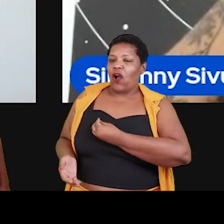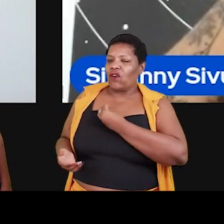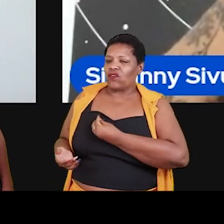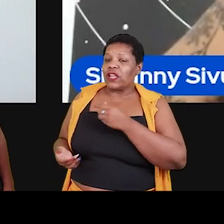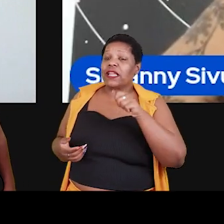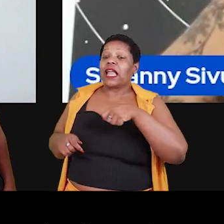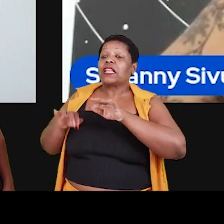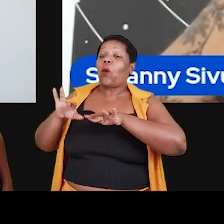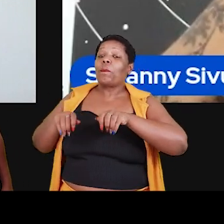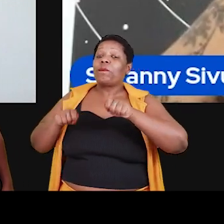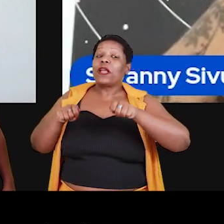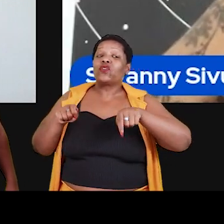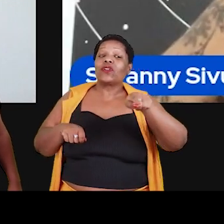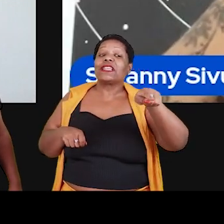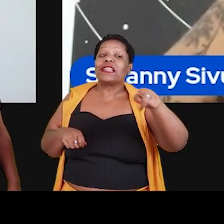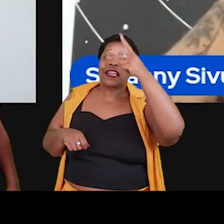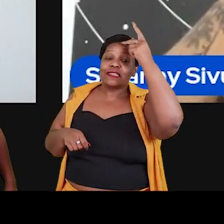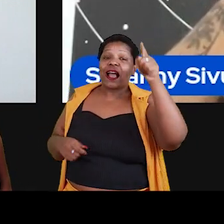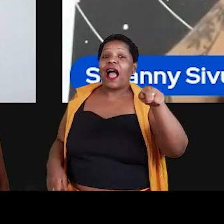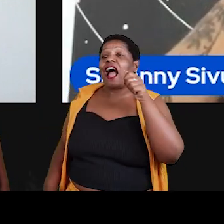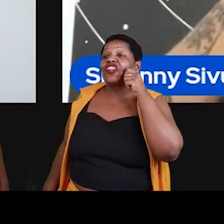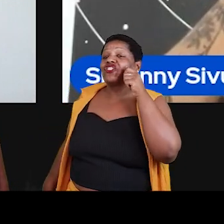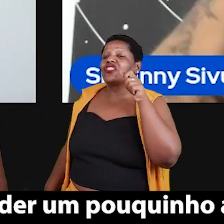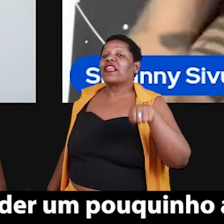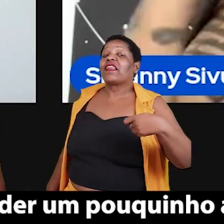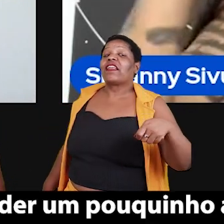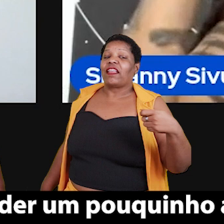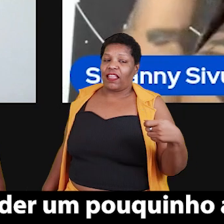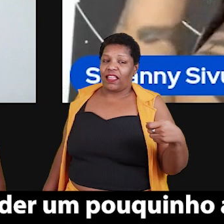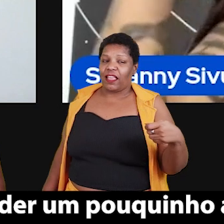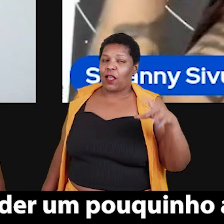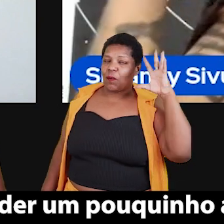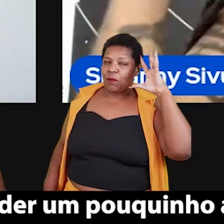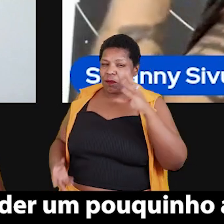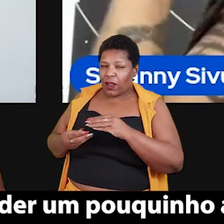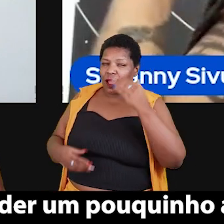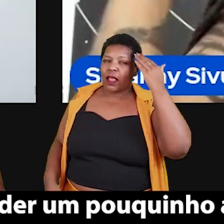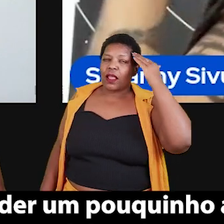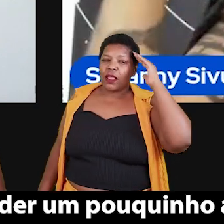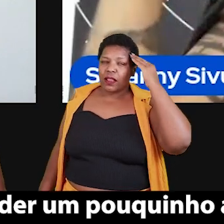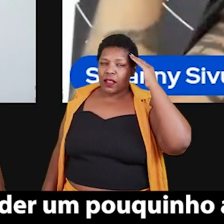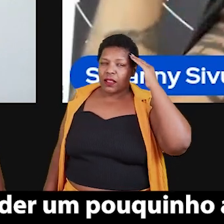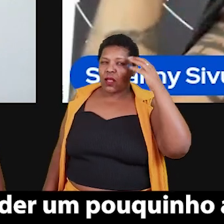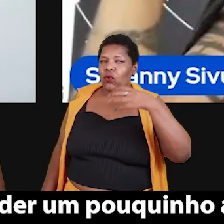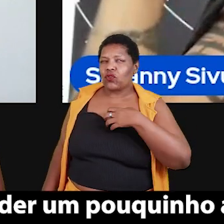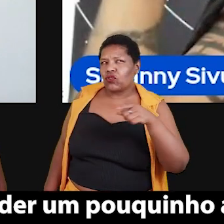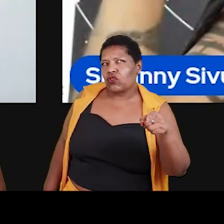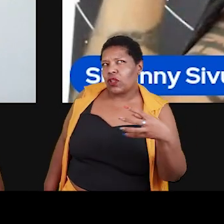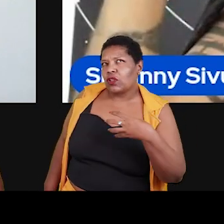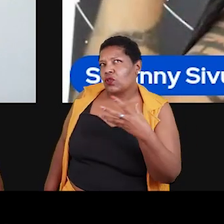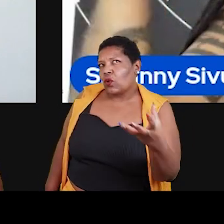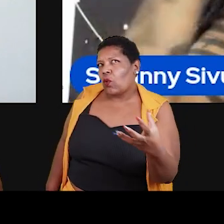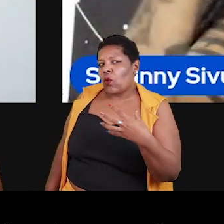são os percussionistas desse artista? Tentar entender um pouquinho ali do sotaque dele,